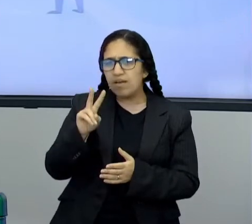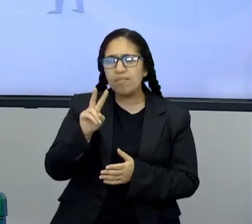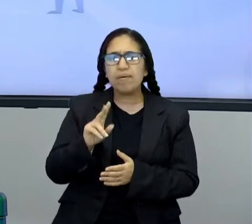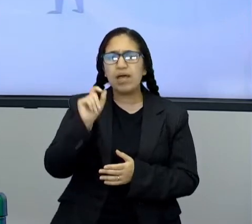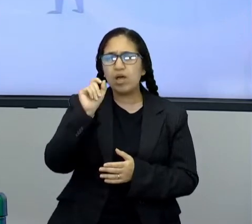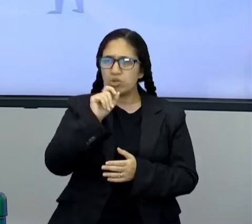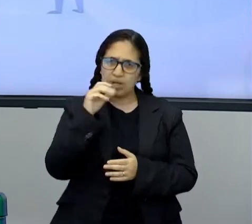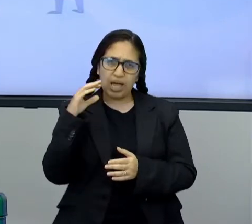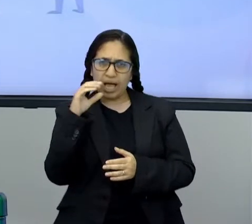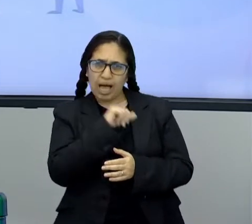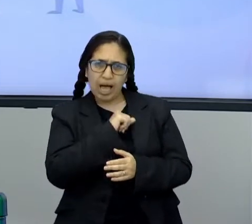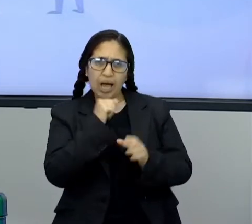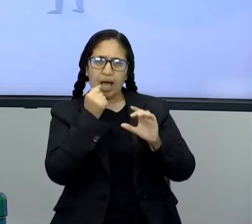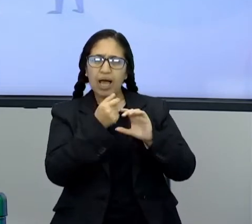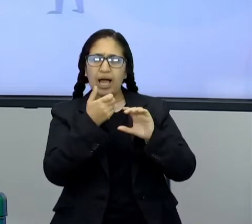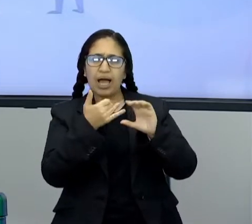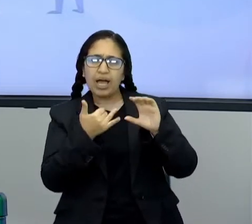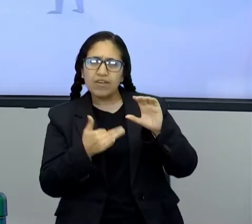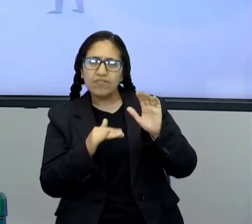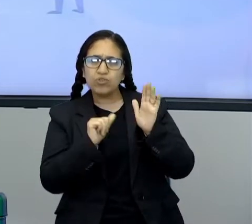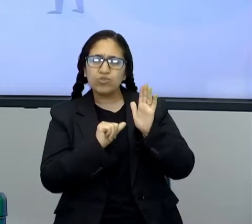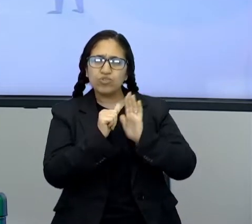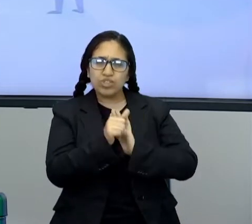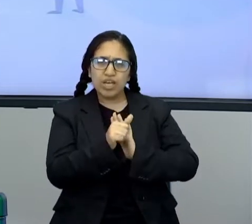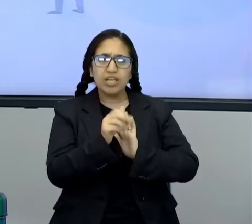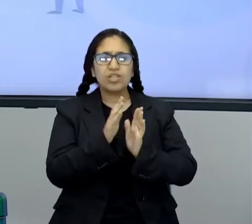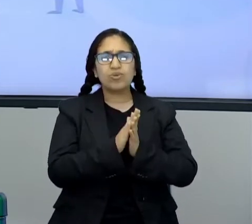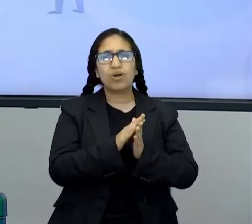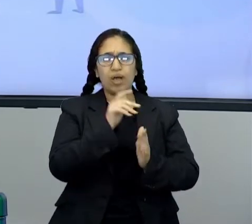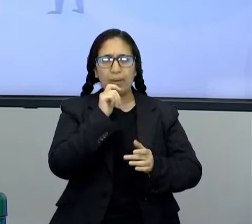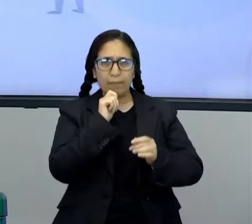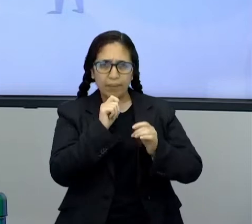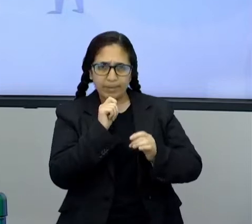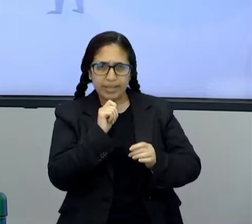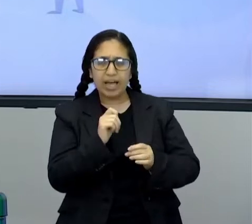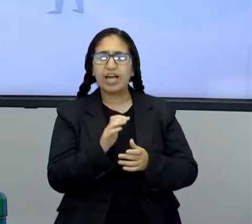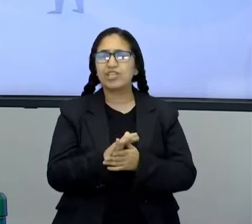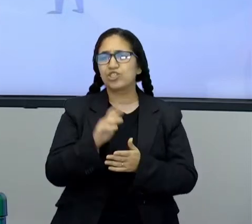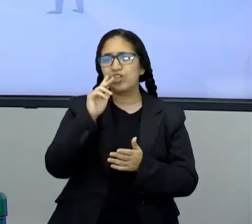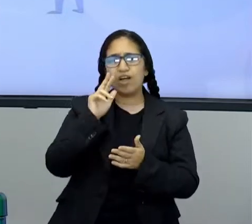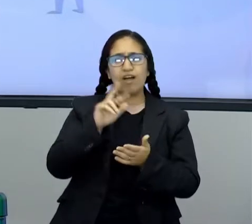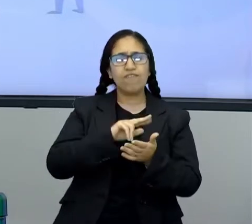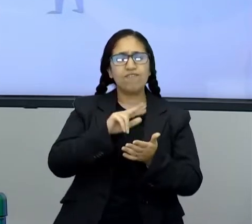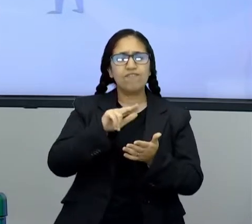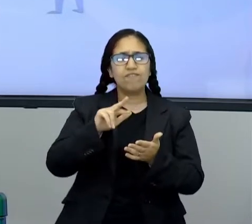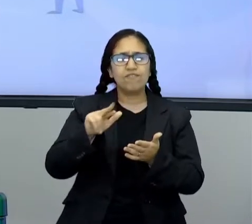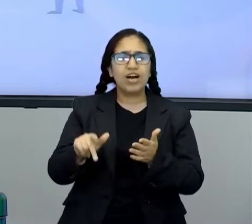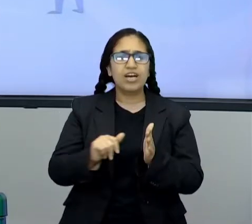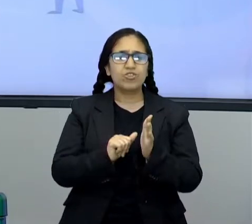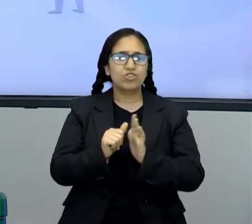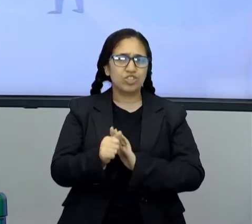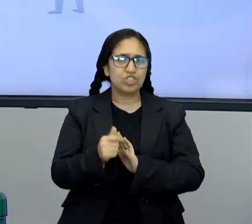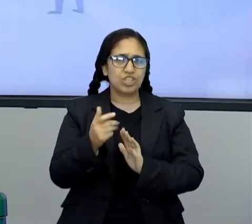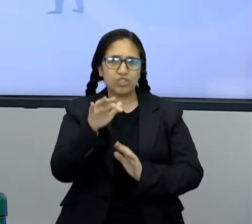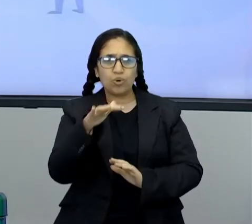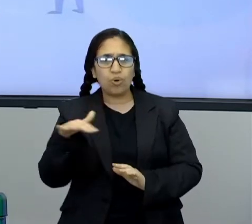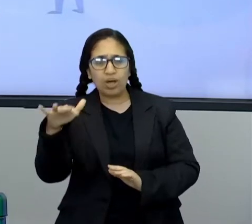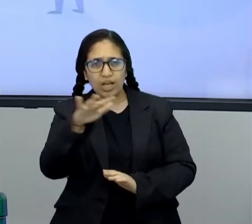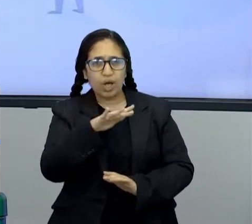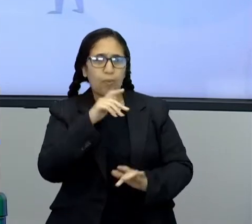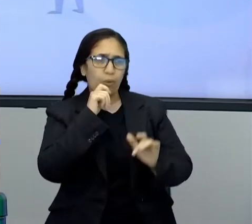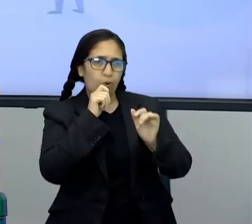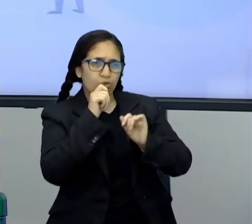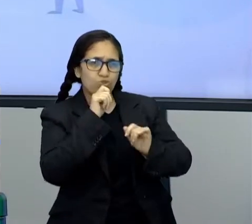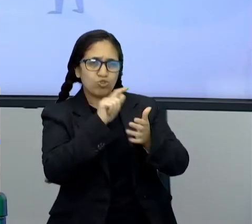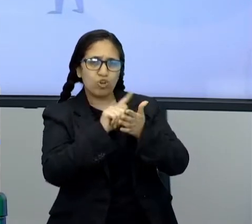forma bem rápida, as características do gênero reportagem. Nós temos visto aqui diversos gêneros aí do campo jornalístico. Por